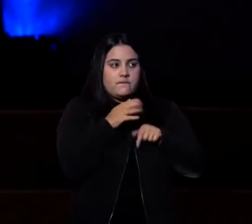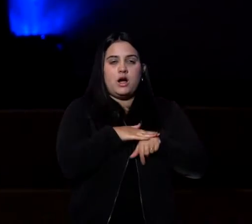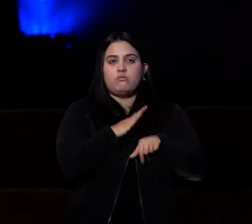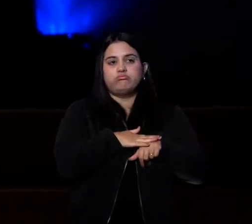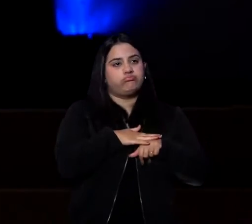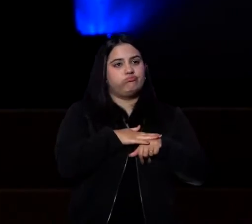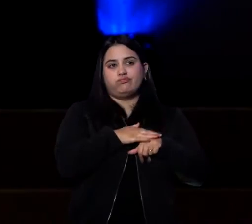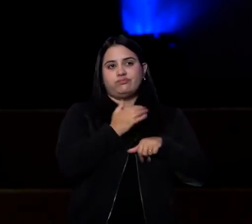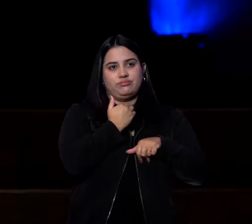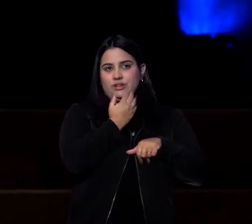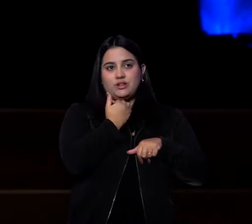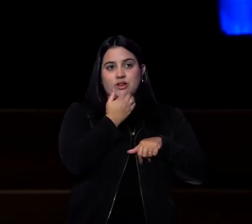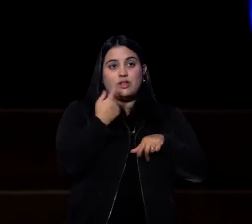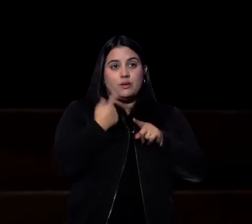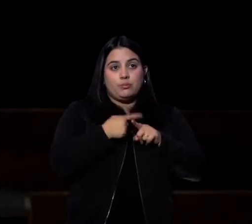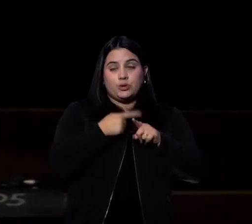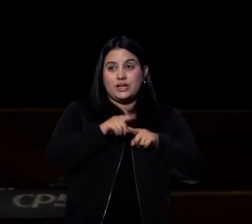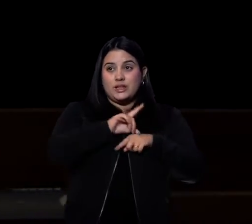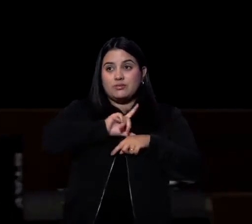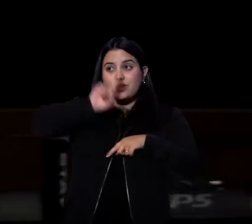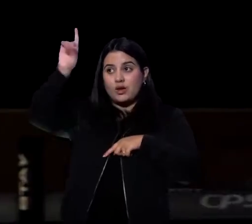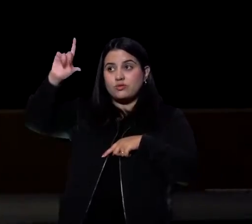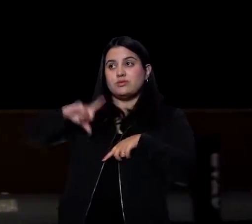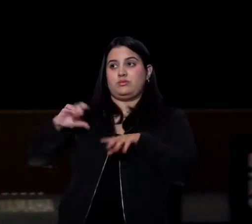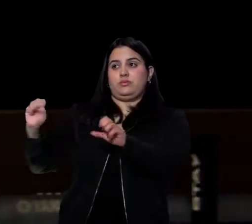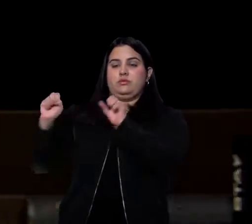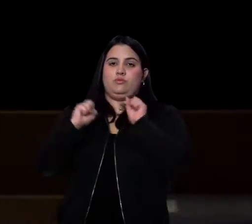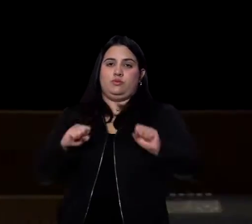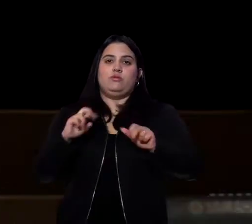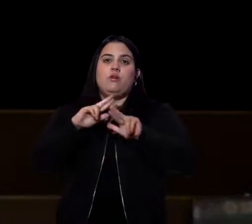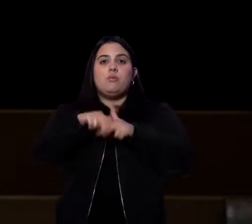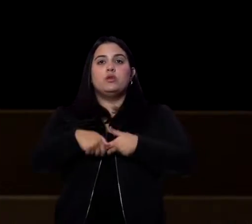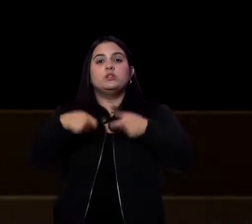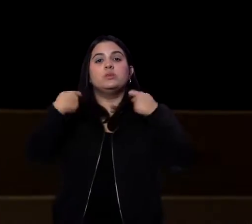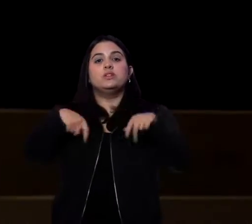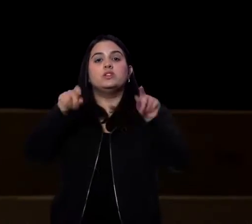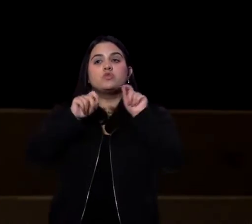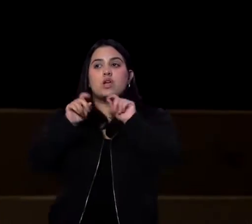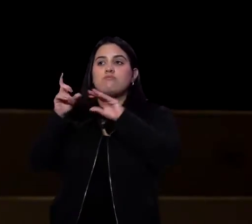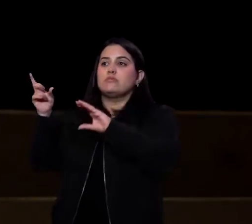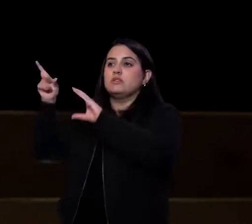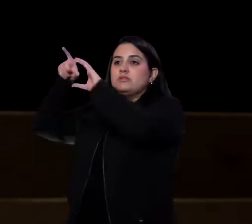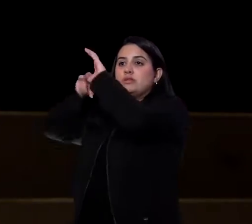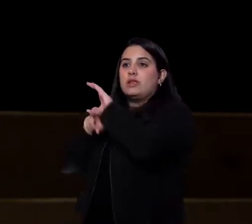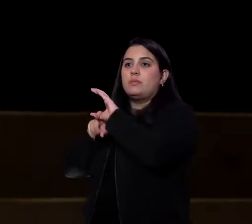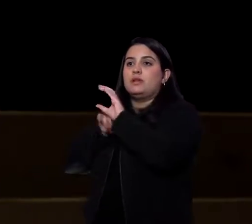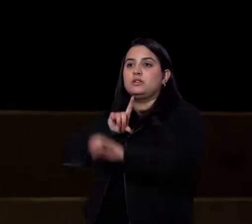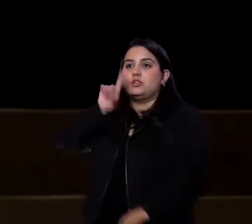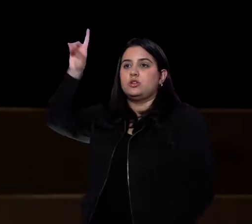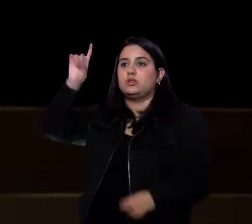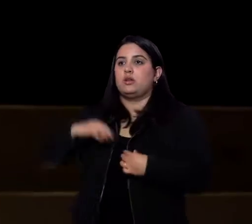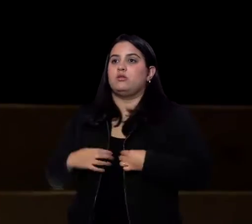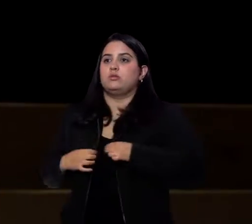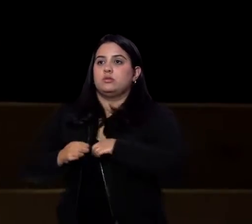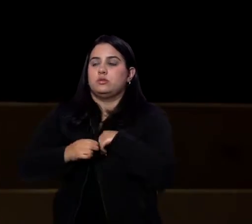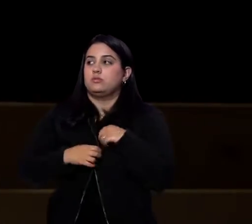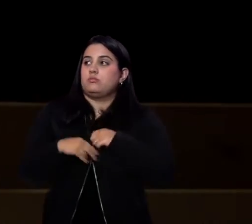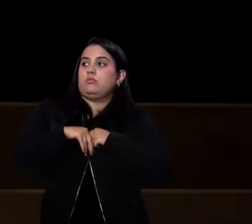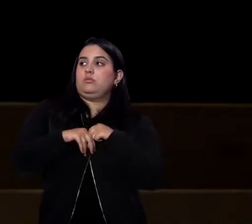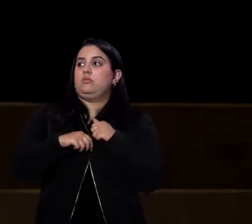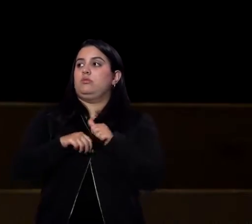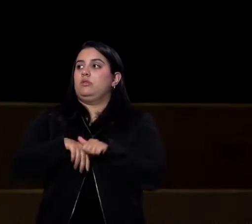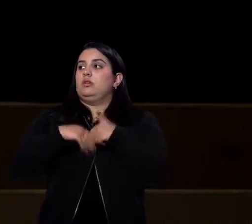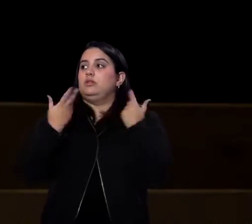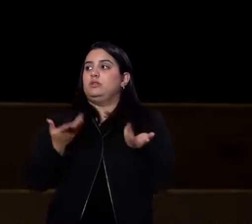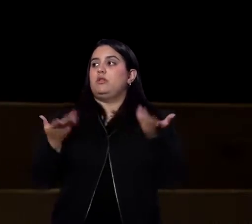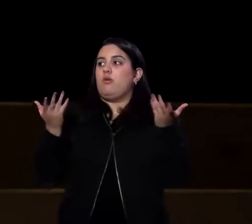é Deus. E por isso a gente precisa se apoiar nele. Então hoje a gente vai aprender a viver guiados pelo